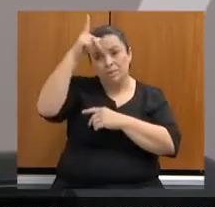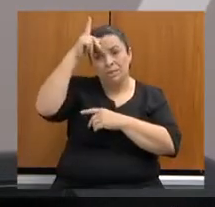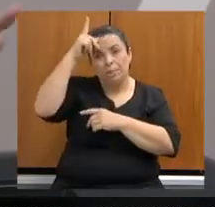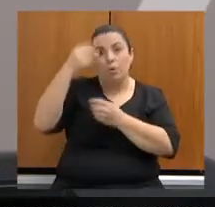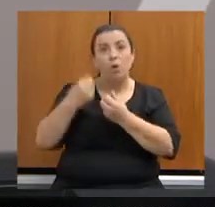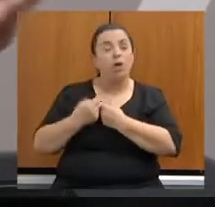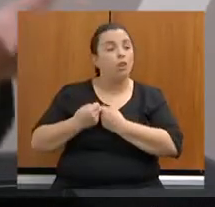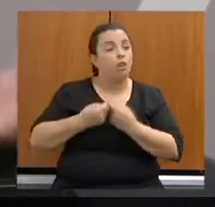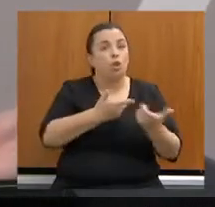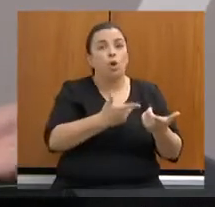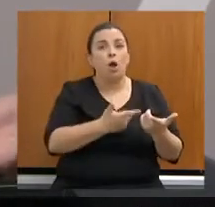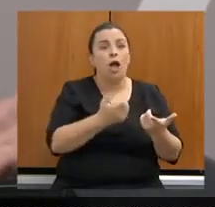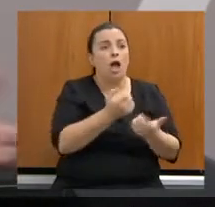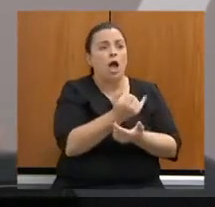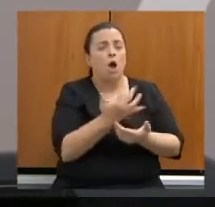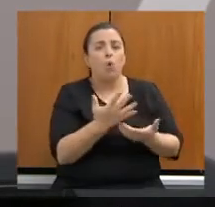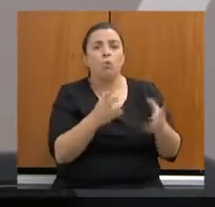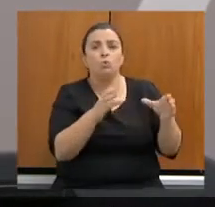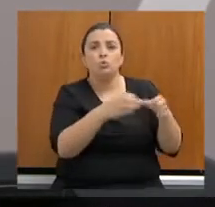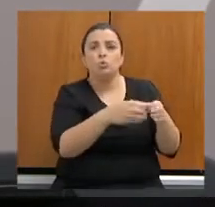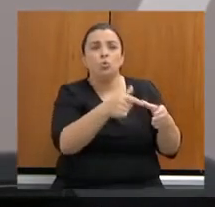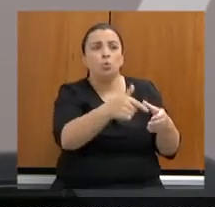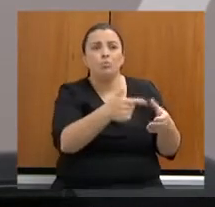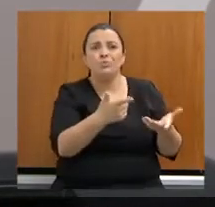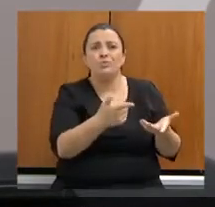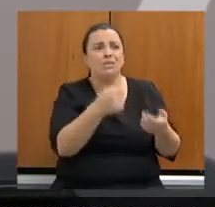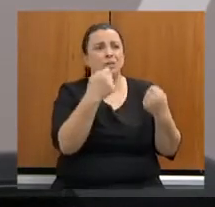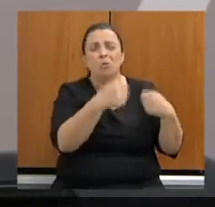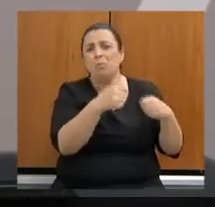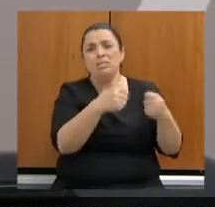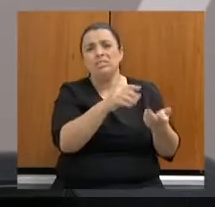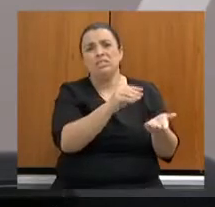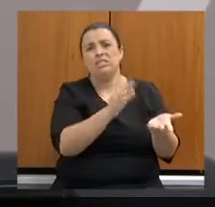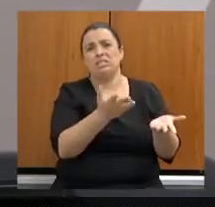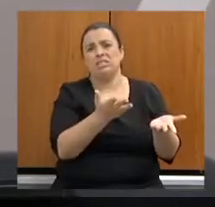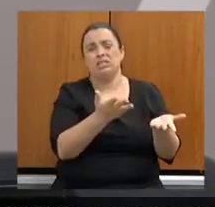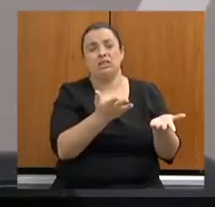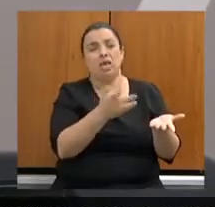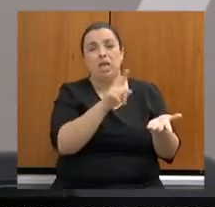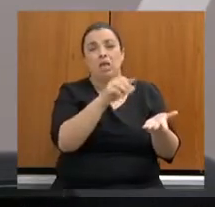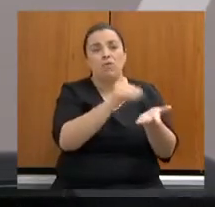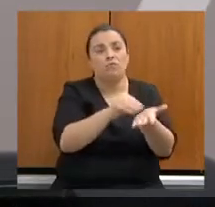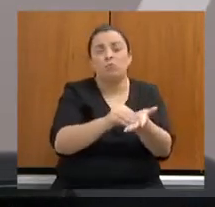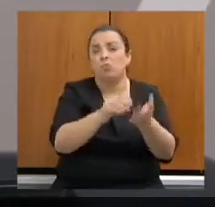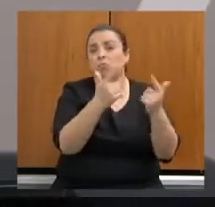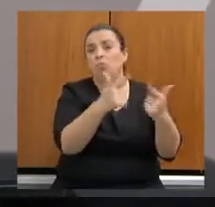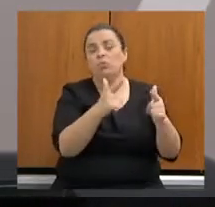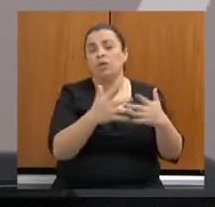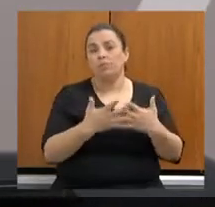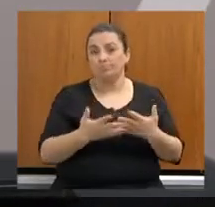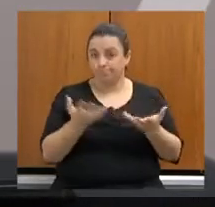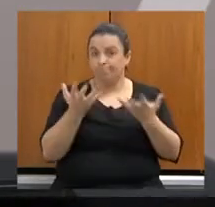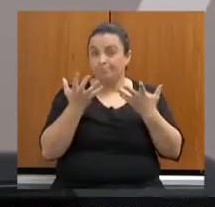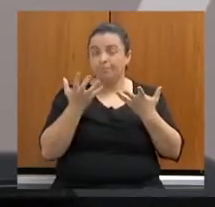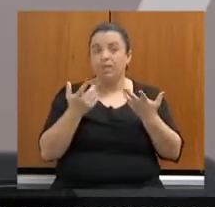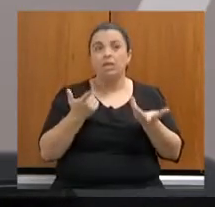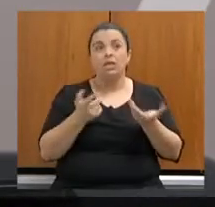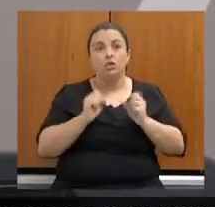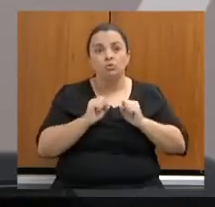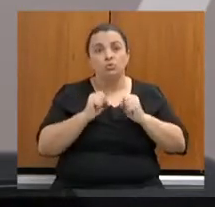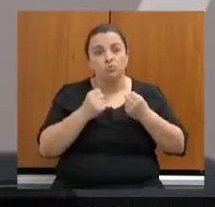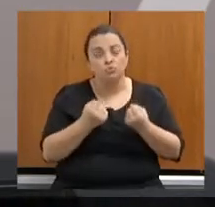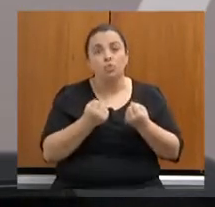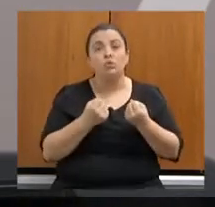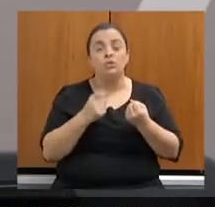que às vezes nem existem aí nessa cidade eu gostaria que se eu tivesse uma dedicação para que realmente onde